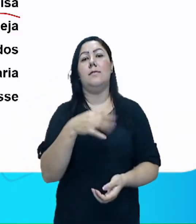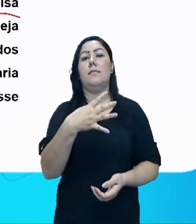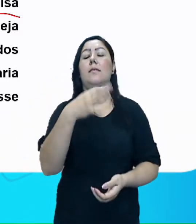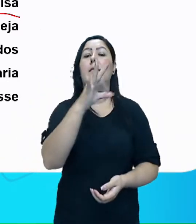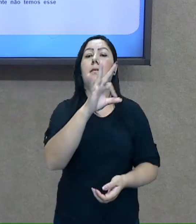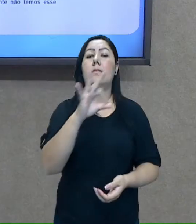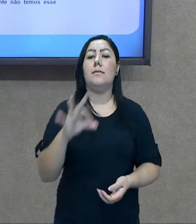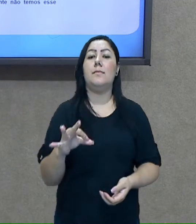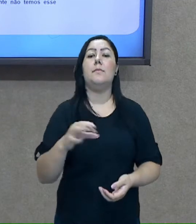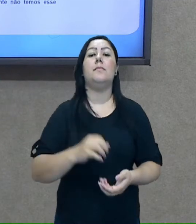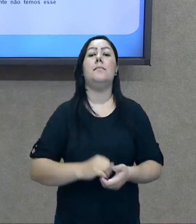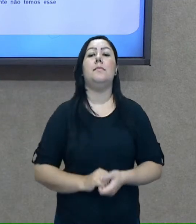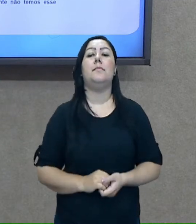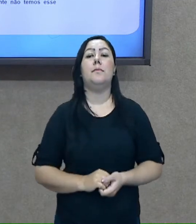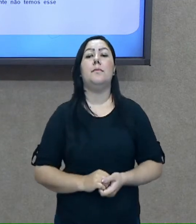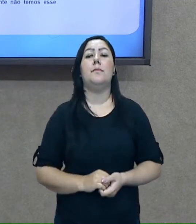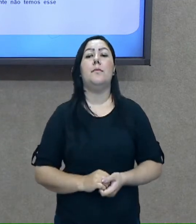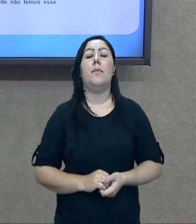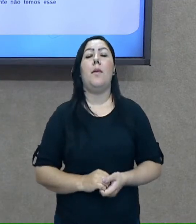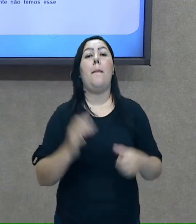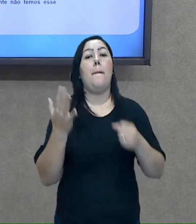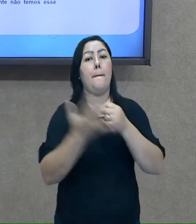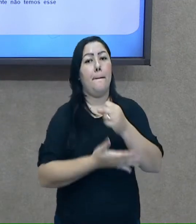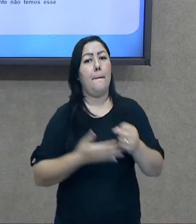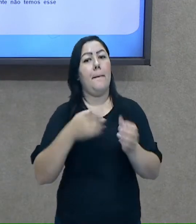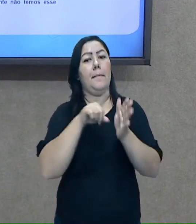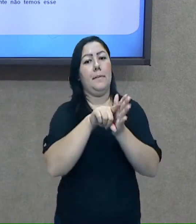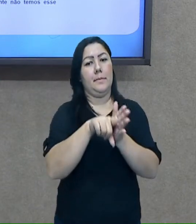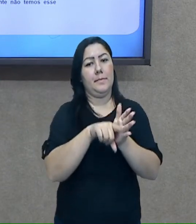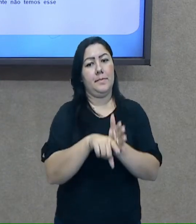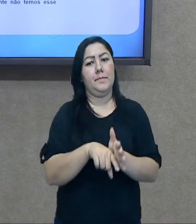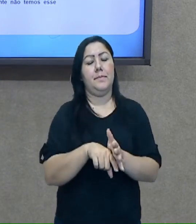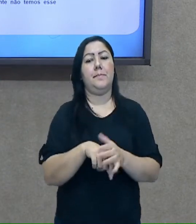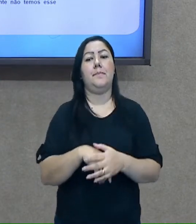0,4%. Isso baseado em uma pesquisa.